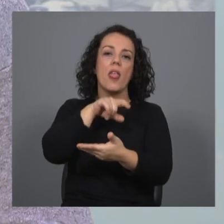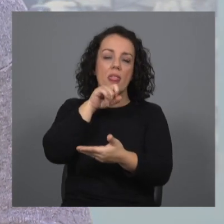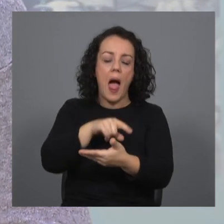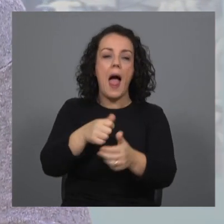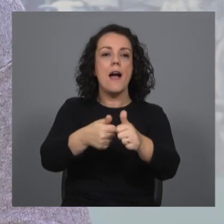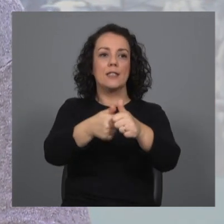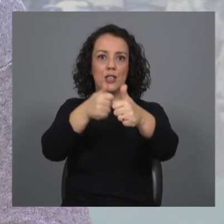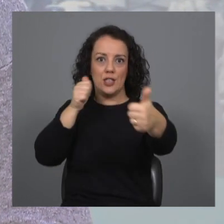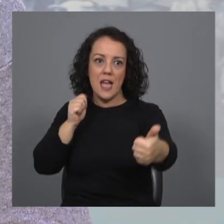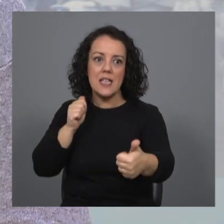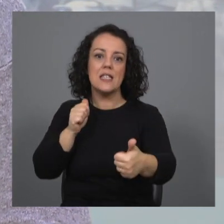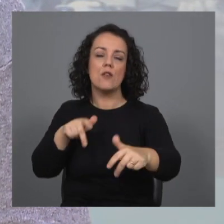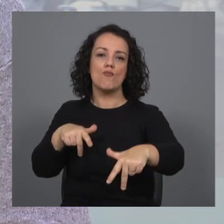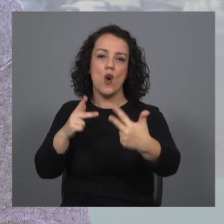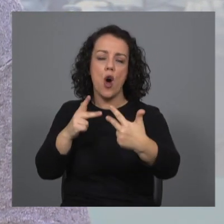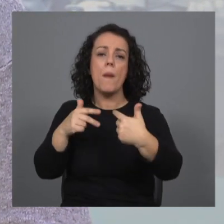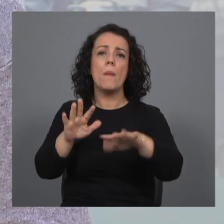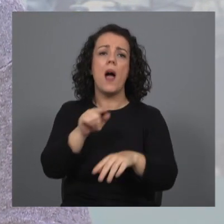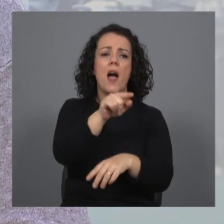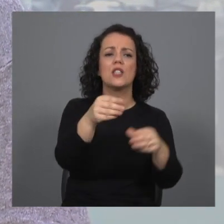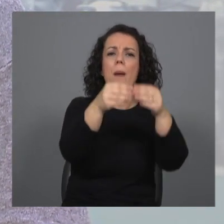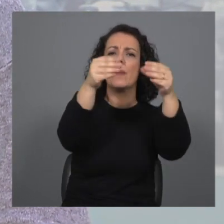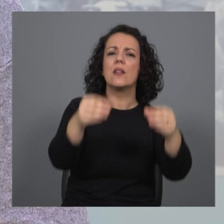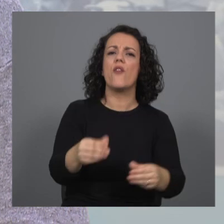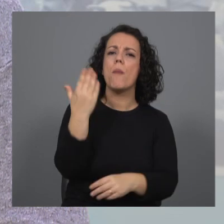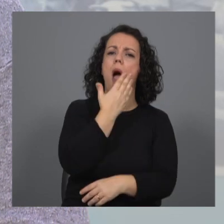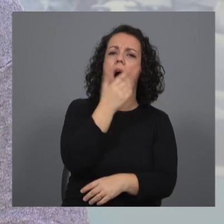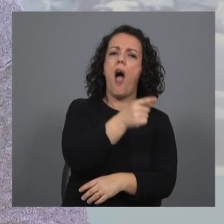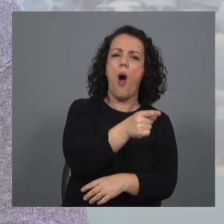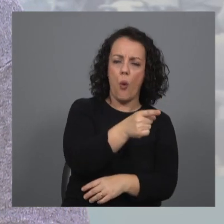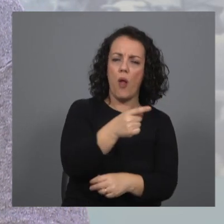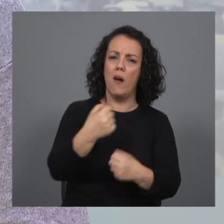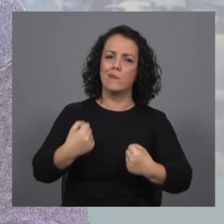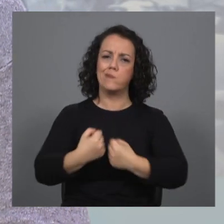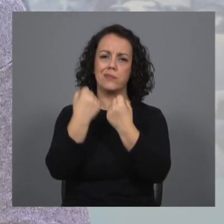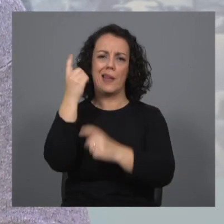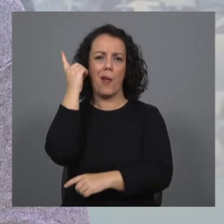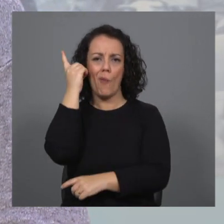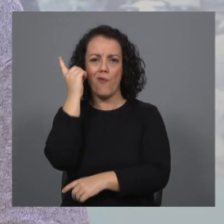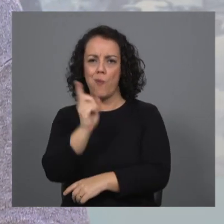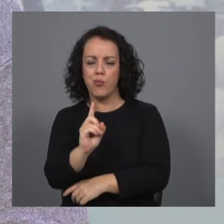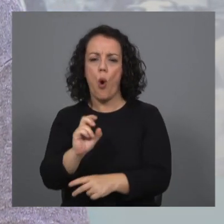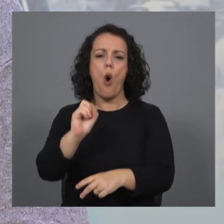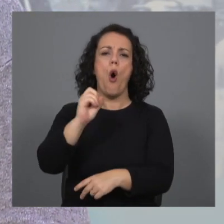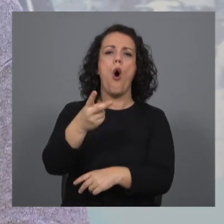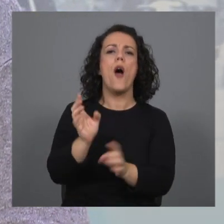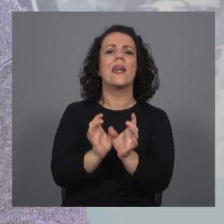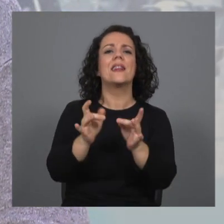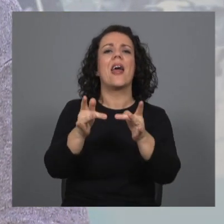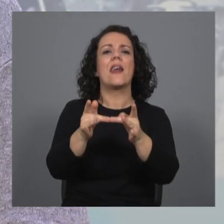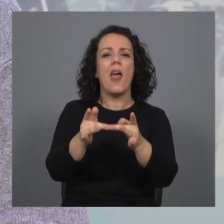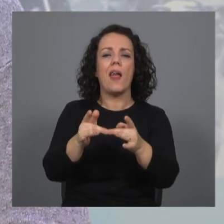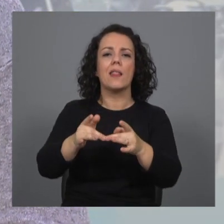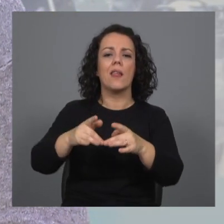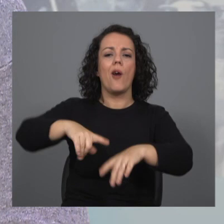mas depois, enfim, as próprias plataformas onde as aulas são dadas muitas vezes não são compatíveis com os telemóveis, a internet, o plafond de internet que têm também é limitado